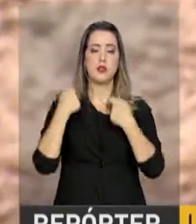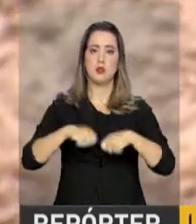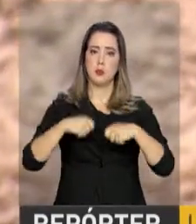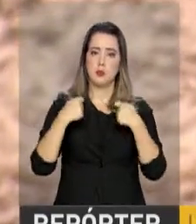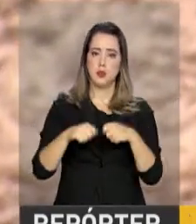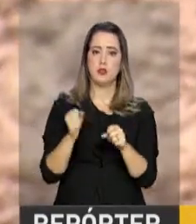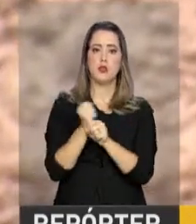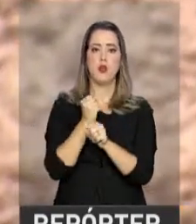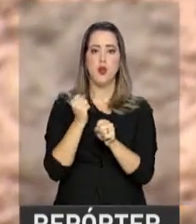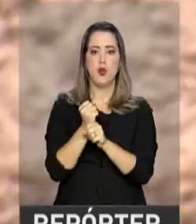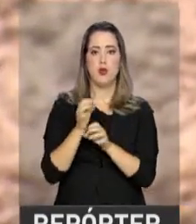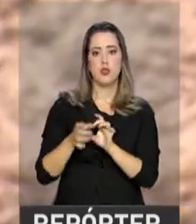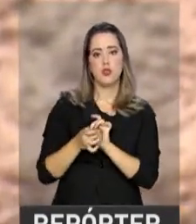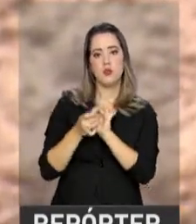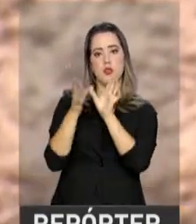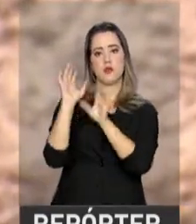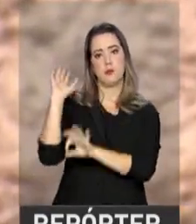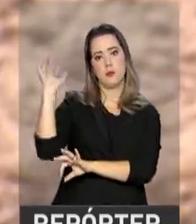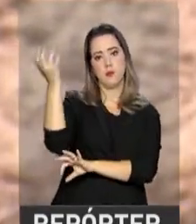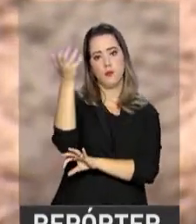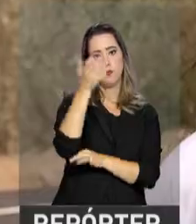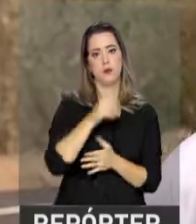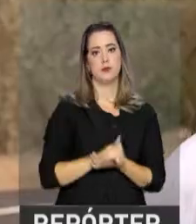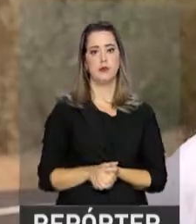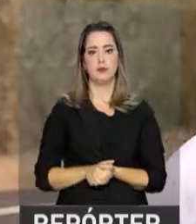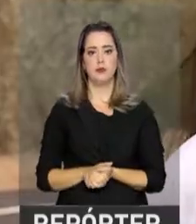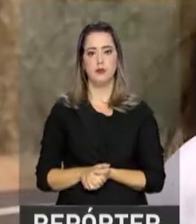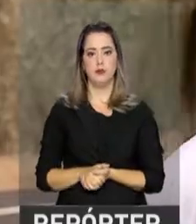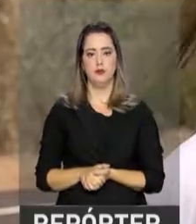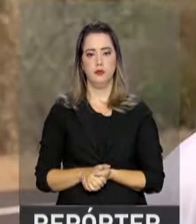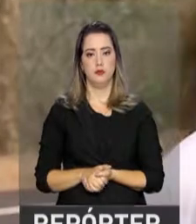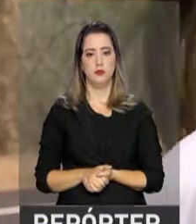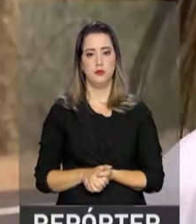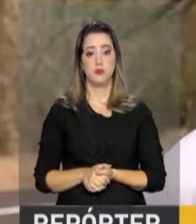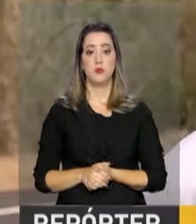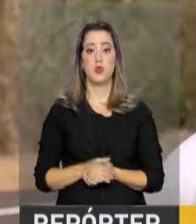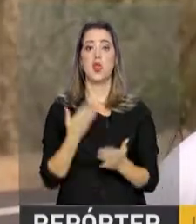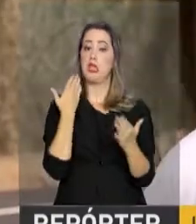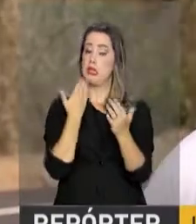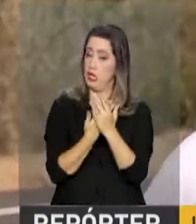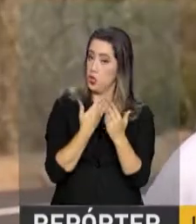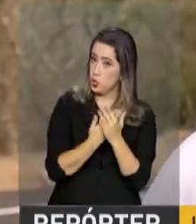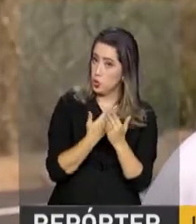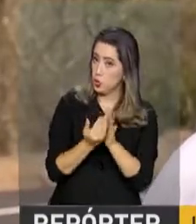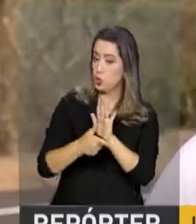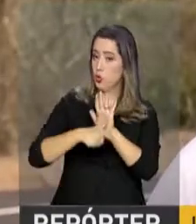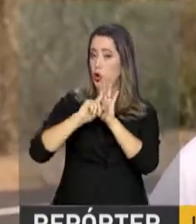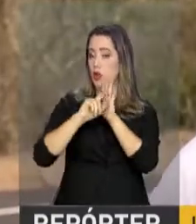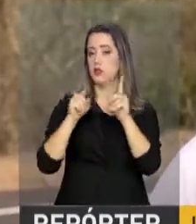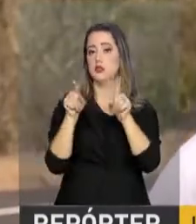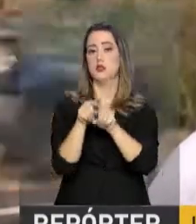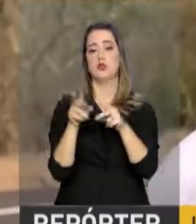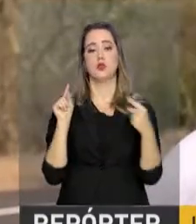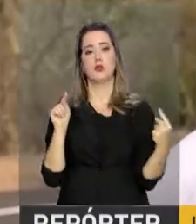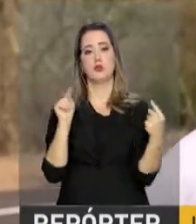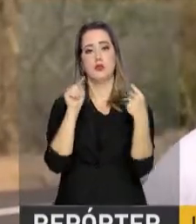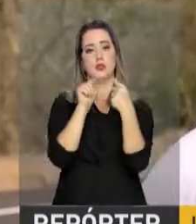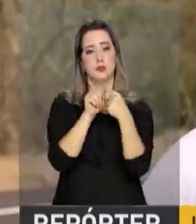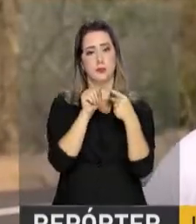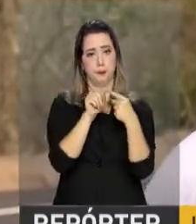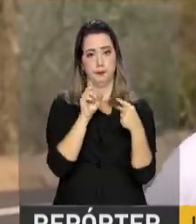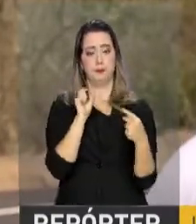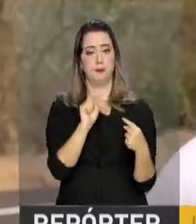que a obra receber se a licença ambiental foi feito um estudo prévio é é visando a